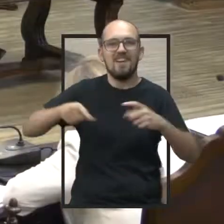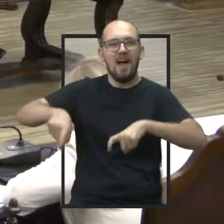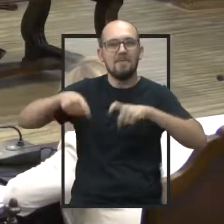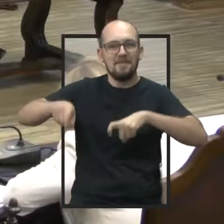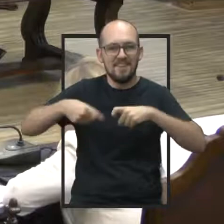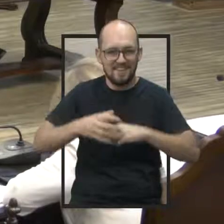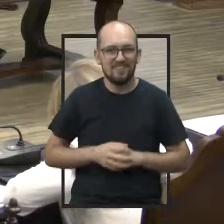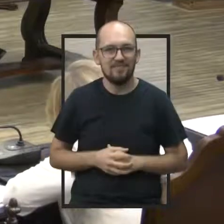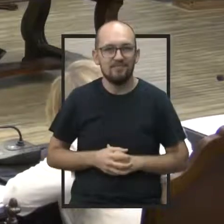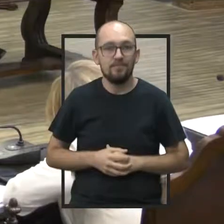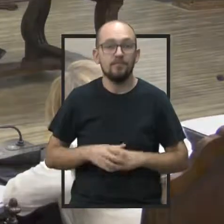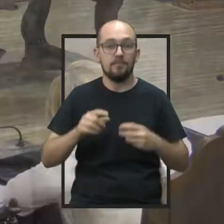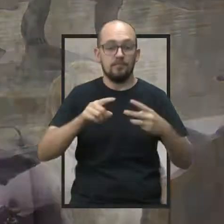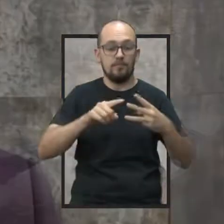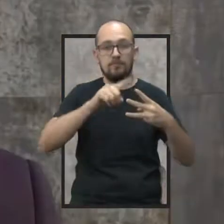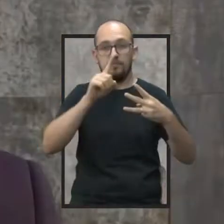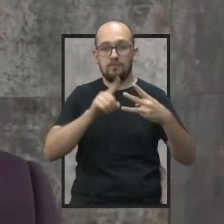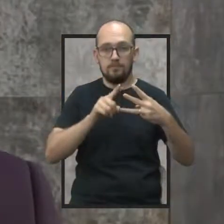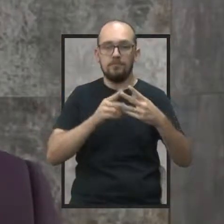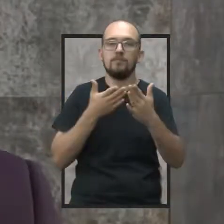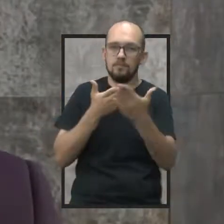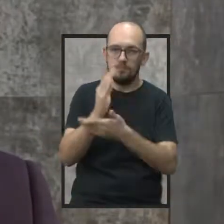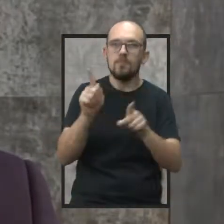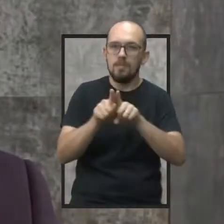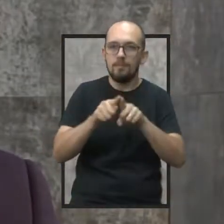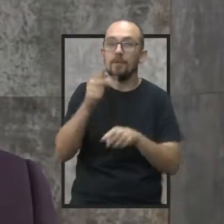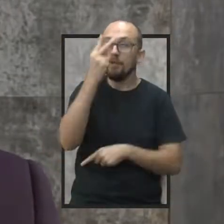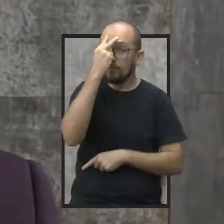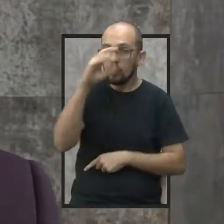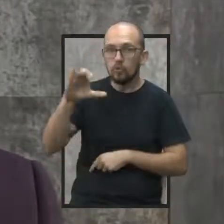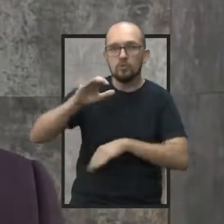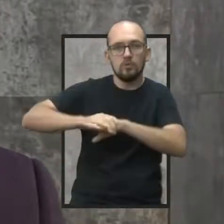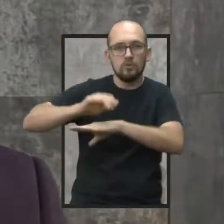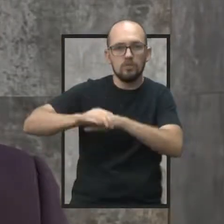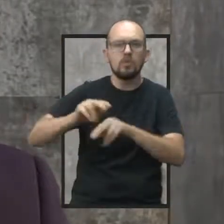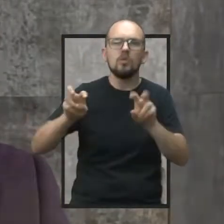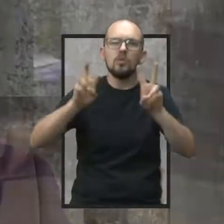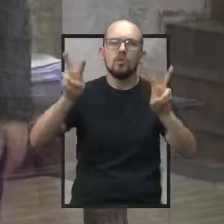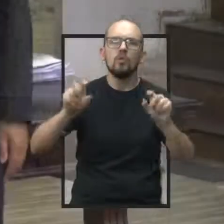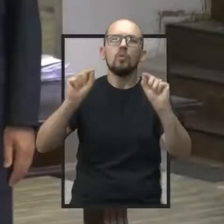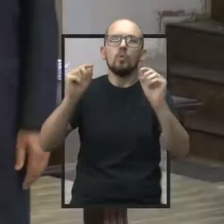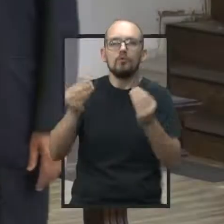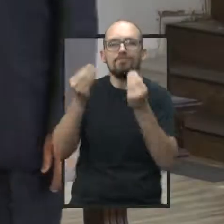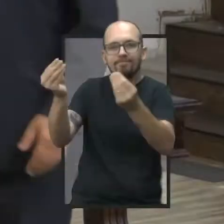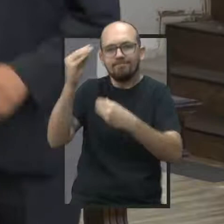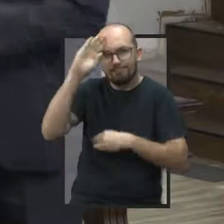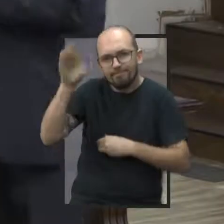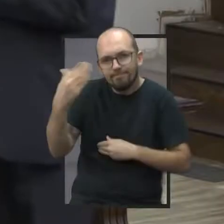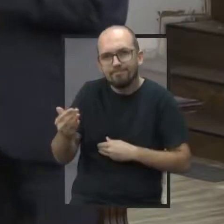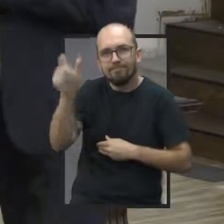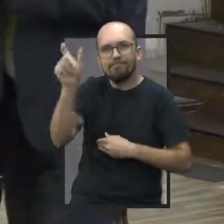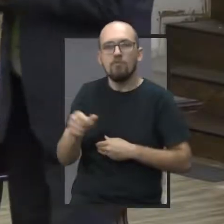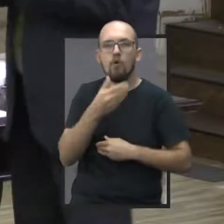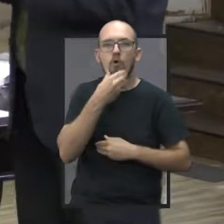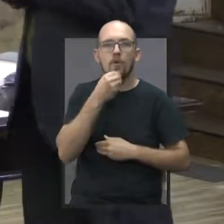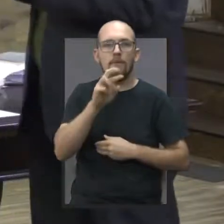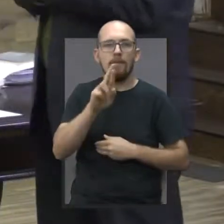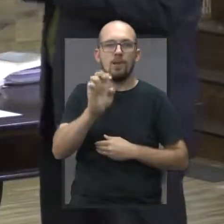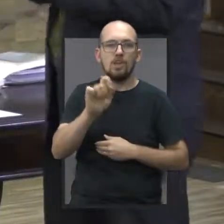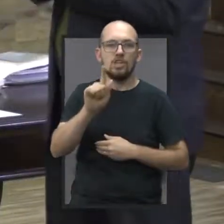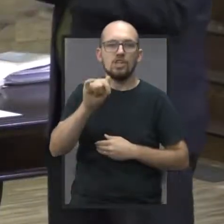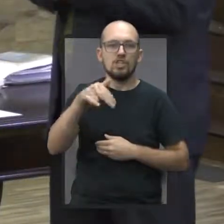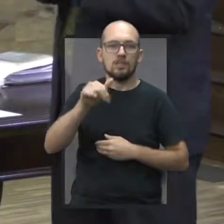A segunda moção aprovada é do vereador Roberto Carlos Vanucci, que homenageou o Reginaldo Castro, autor do